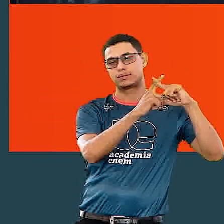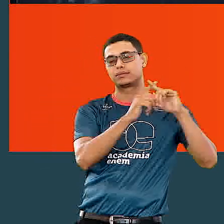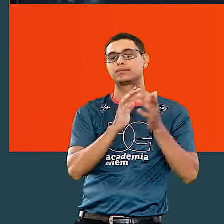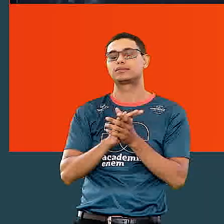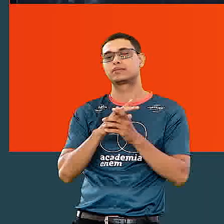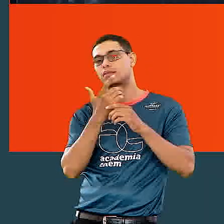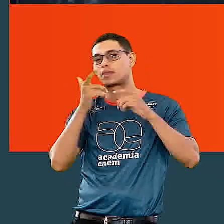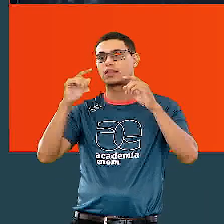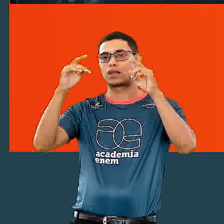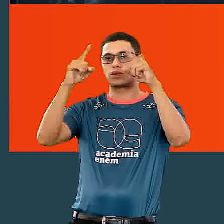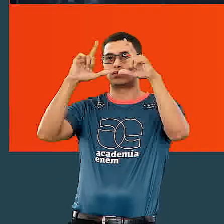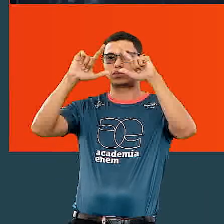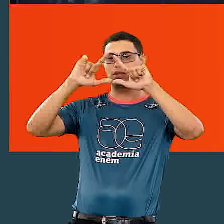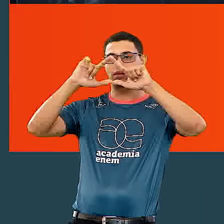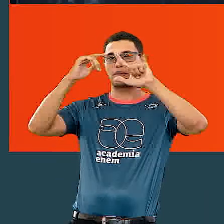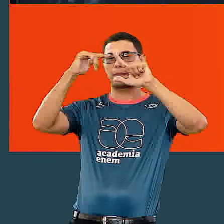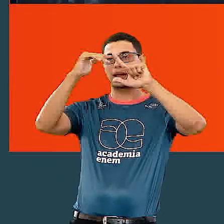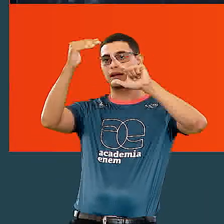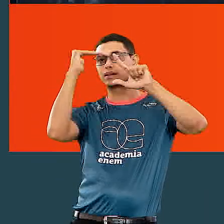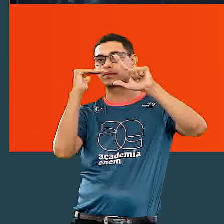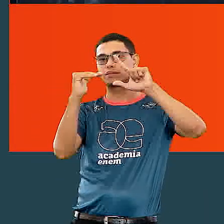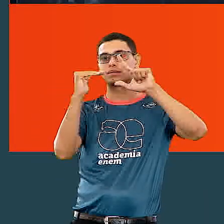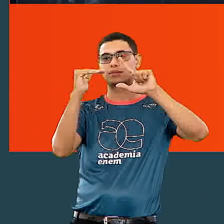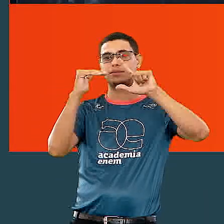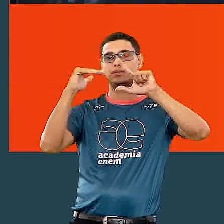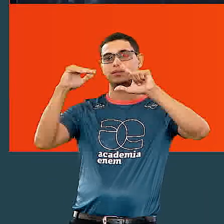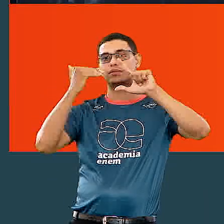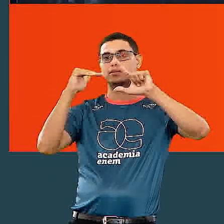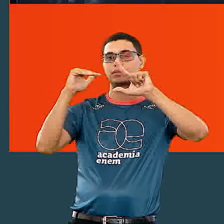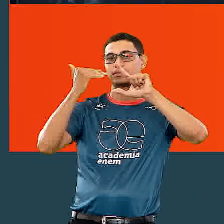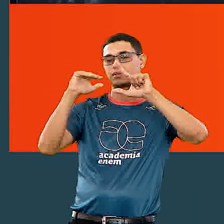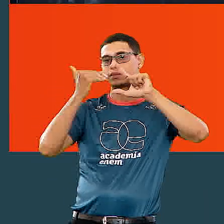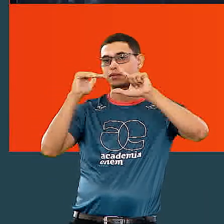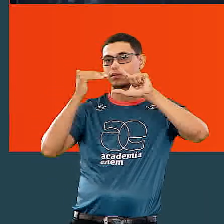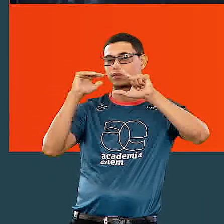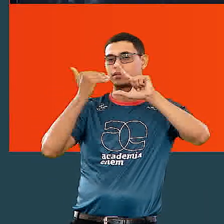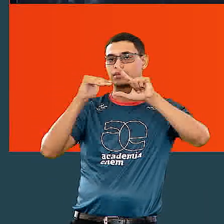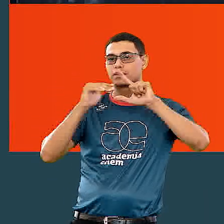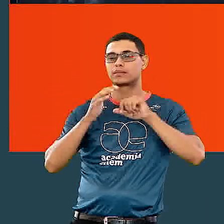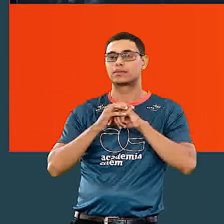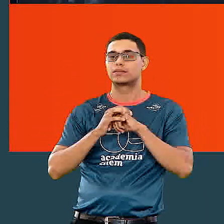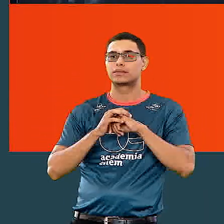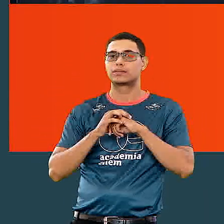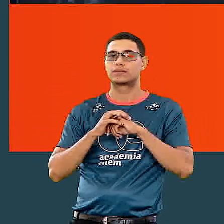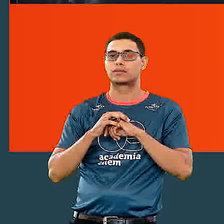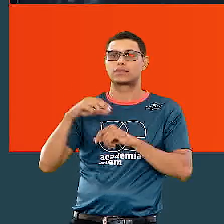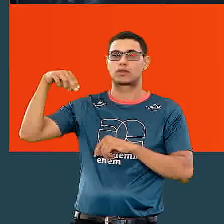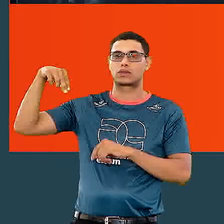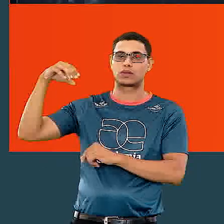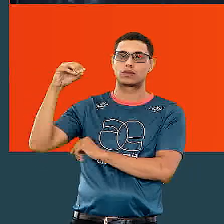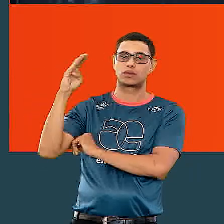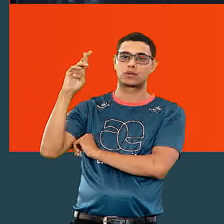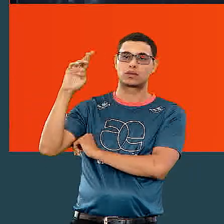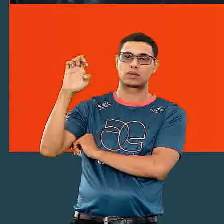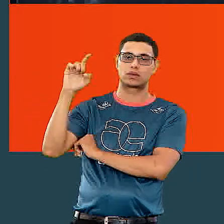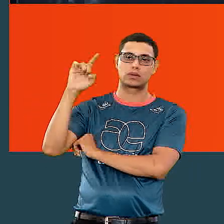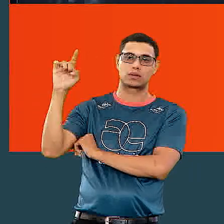triângulo, segunda parte do triângulo. Tem aqui a pontinha, tem aqui essa partezinha, aí tu bota assim, ó.